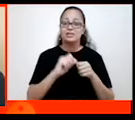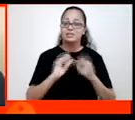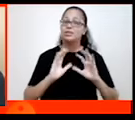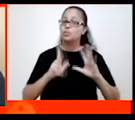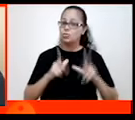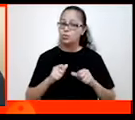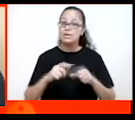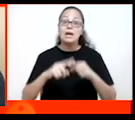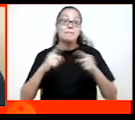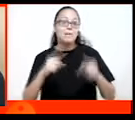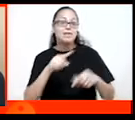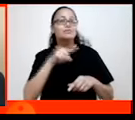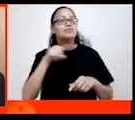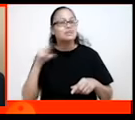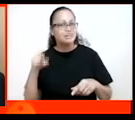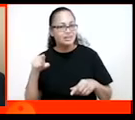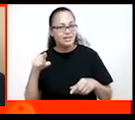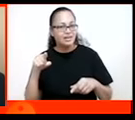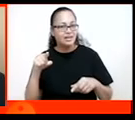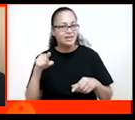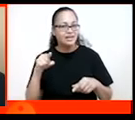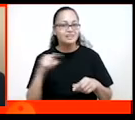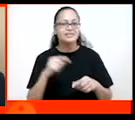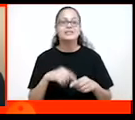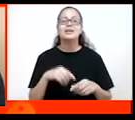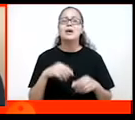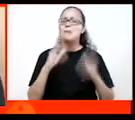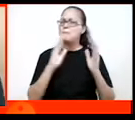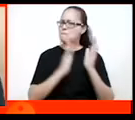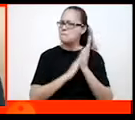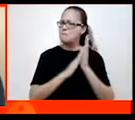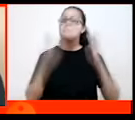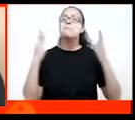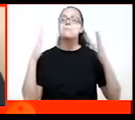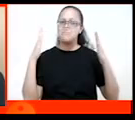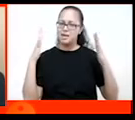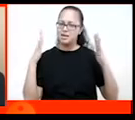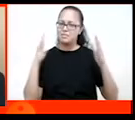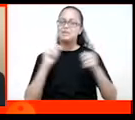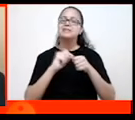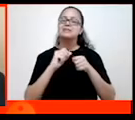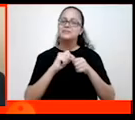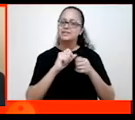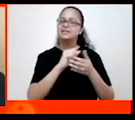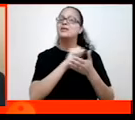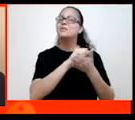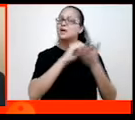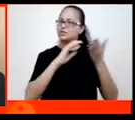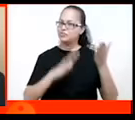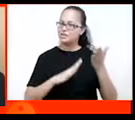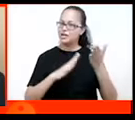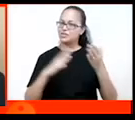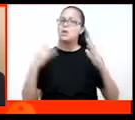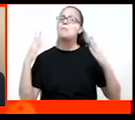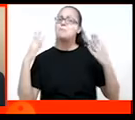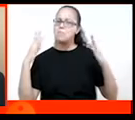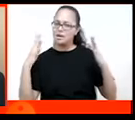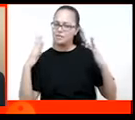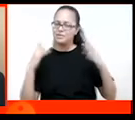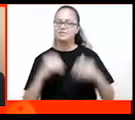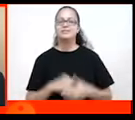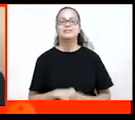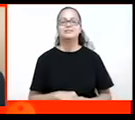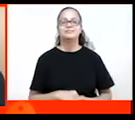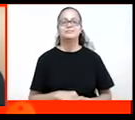vocês também estão de parabéns, né? Todo mundo que tentou, que realizou alguma atividade, né, estão de parabéns por todo